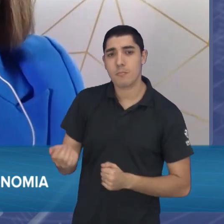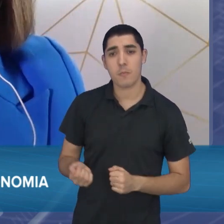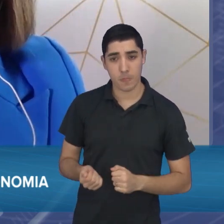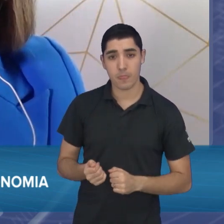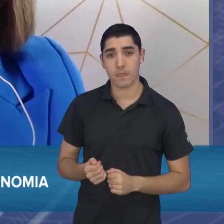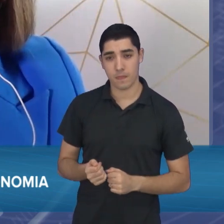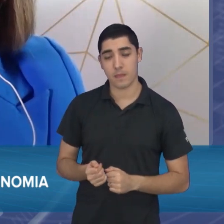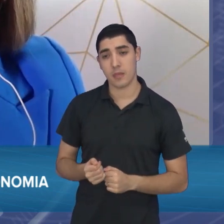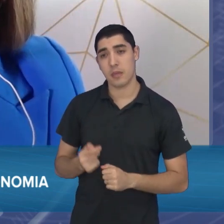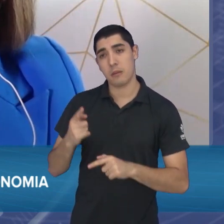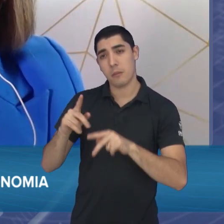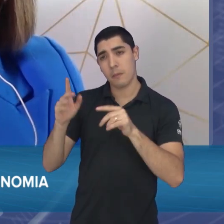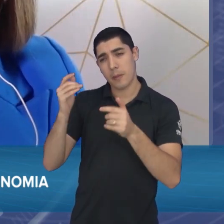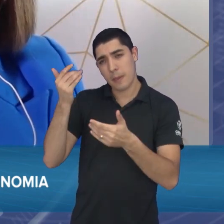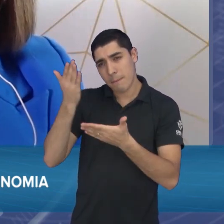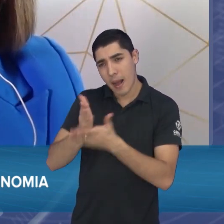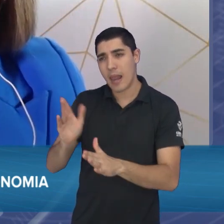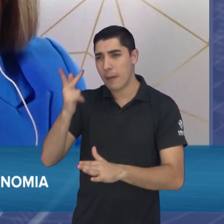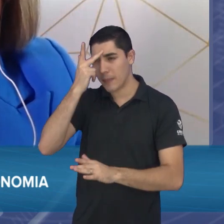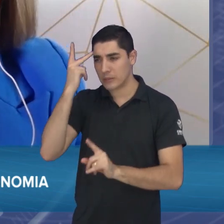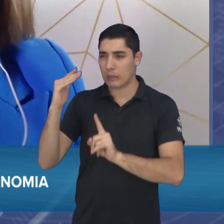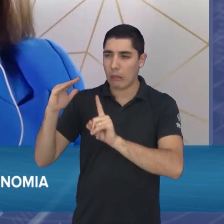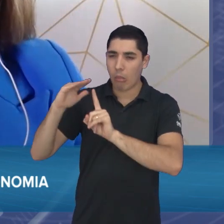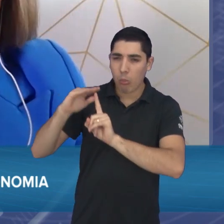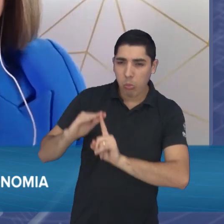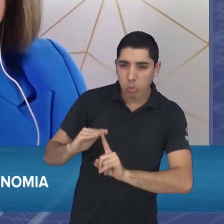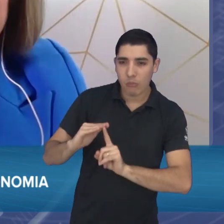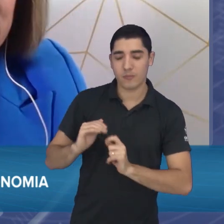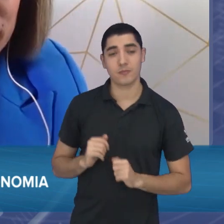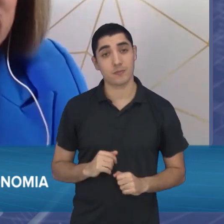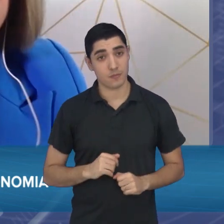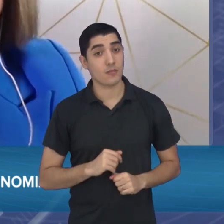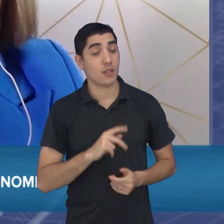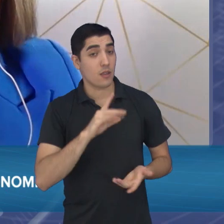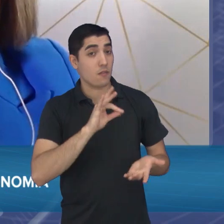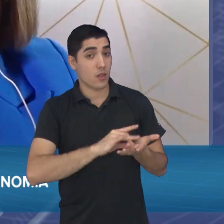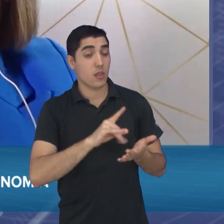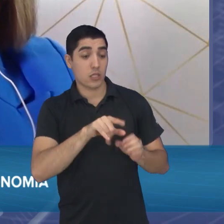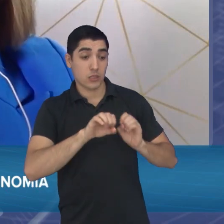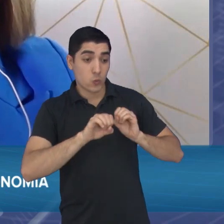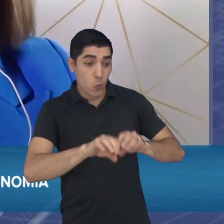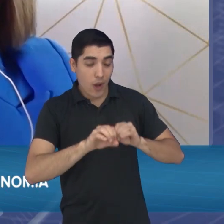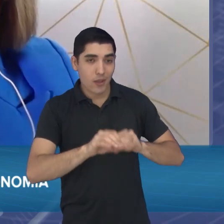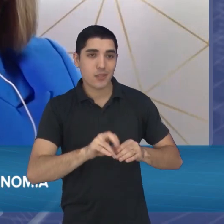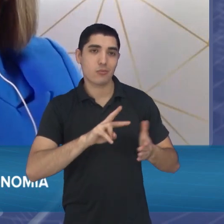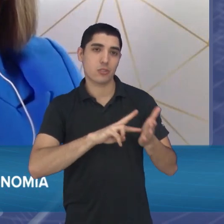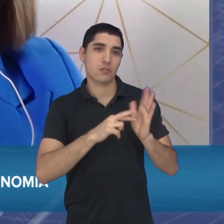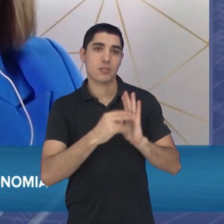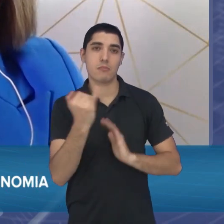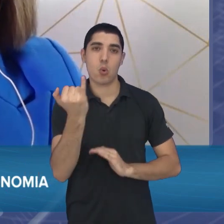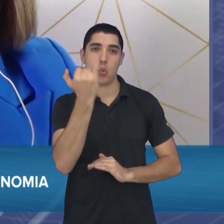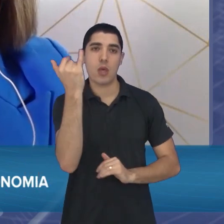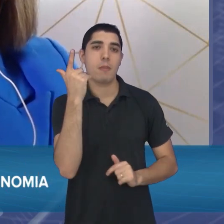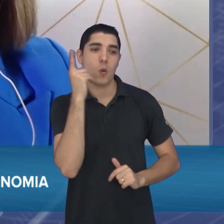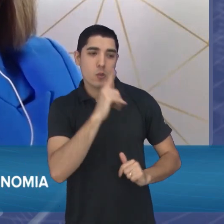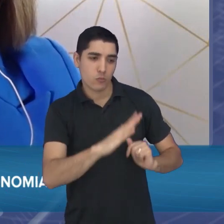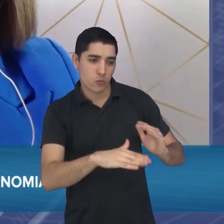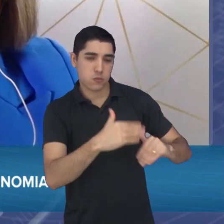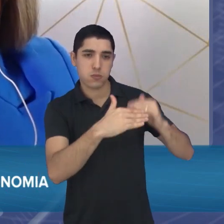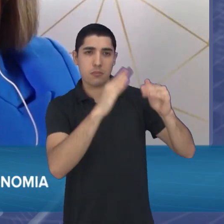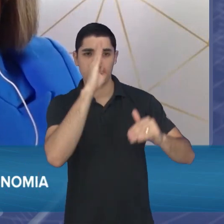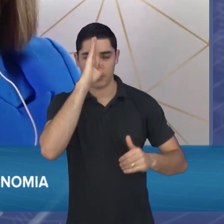vitimização. A educação é a porta de entrada para muitos dos problemas que a gente tem, né? Justamente